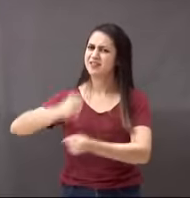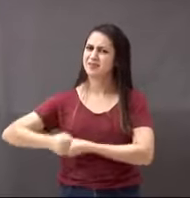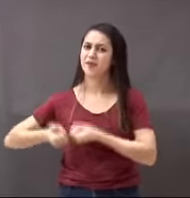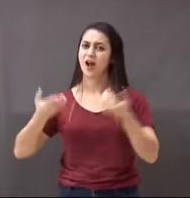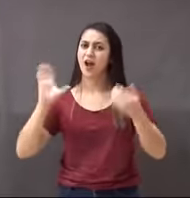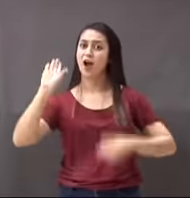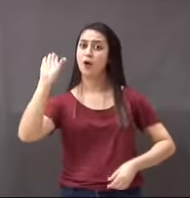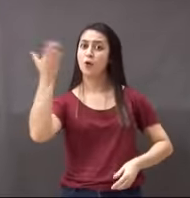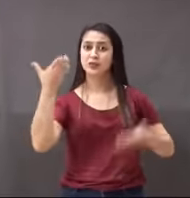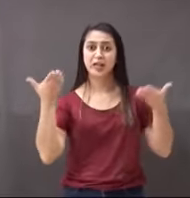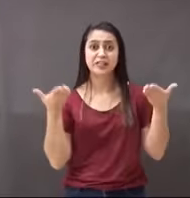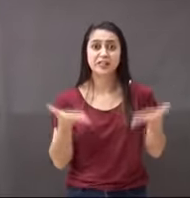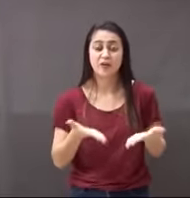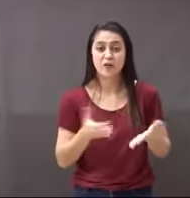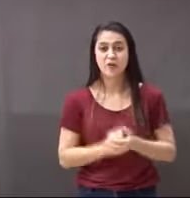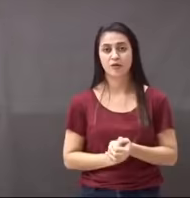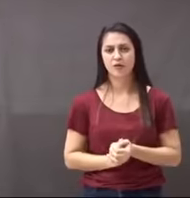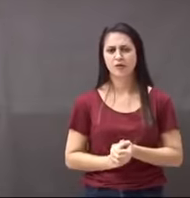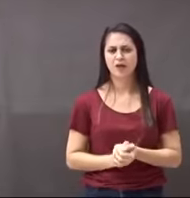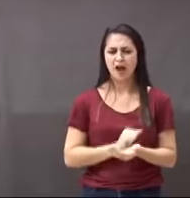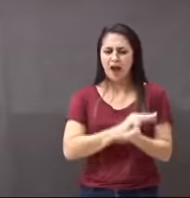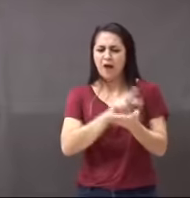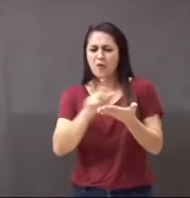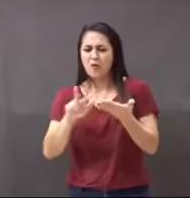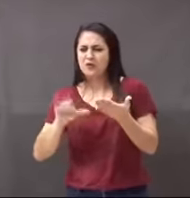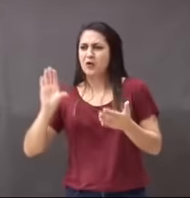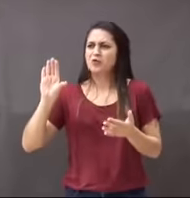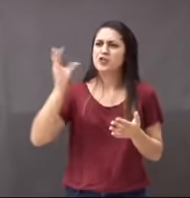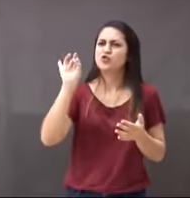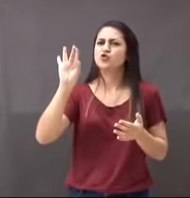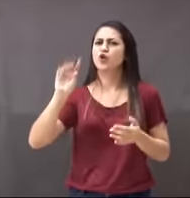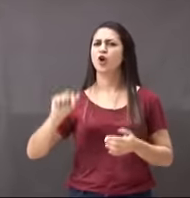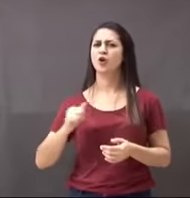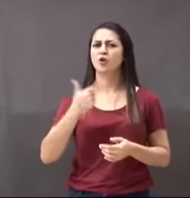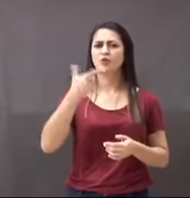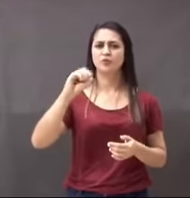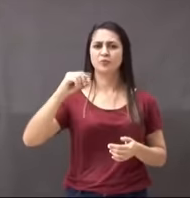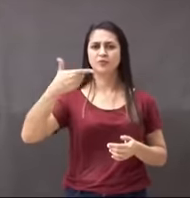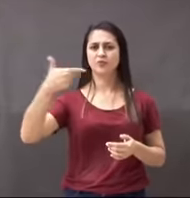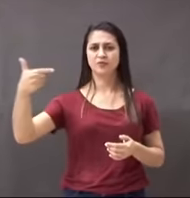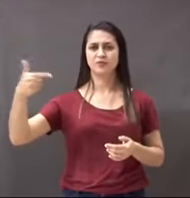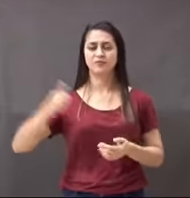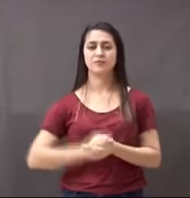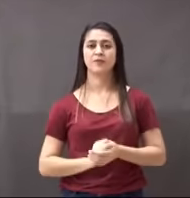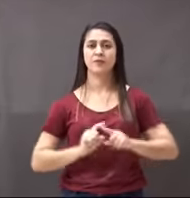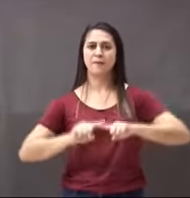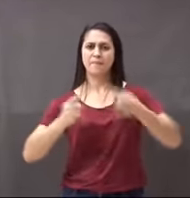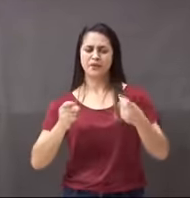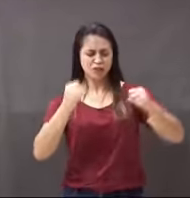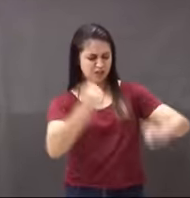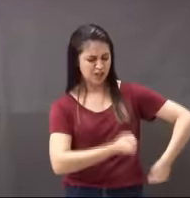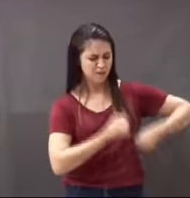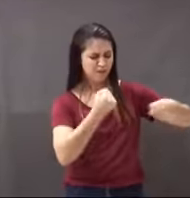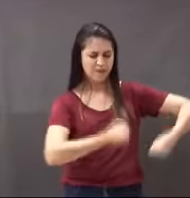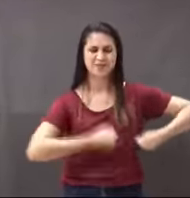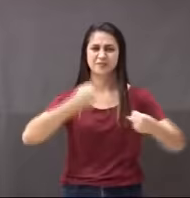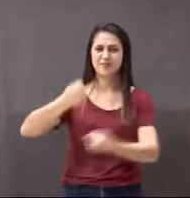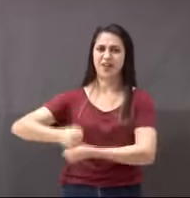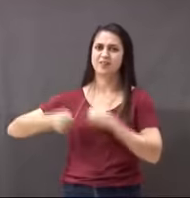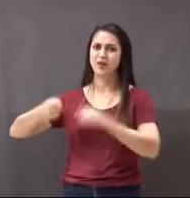Tem coisas que só ia acontecer em 2022, mas se você não parar de remar, papai vai antecipar e vai te...